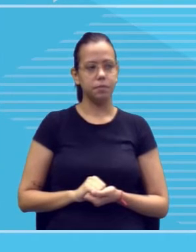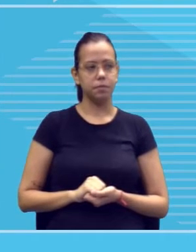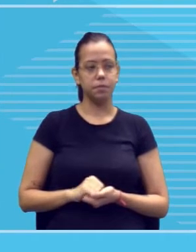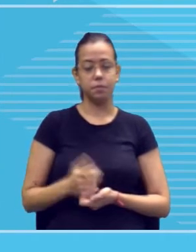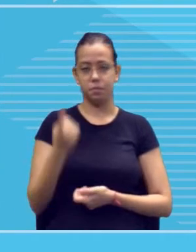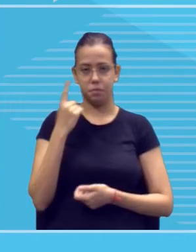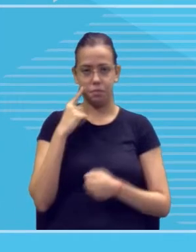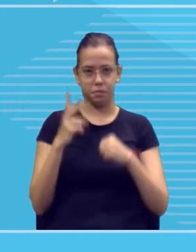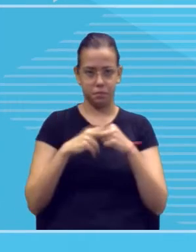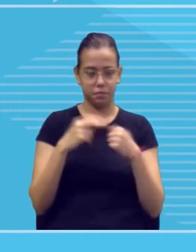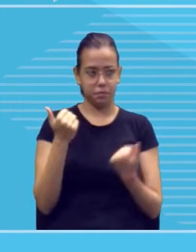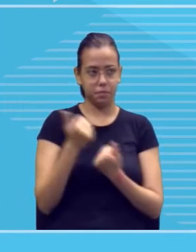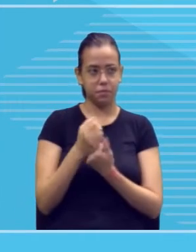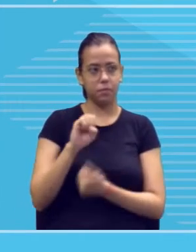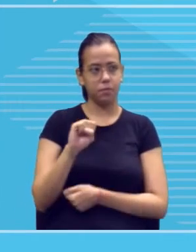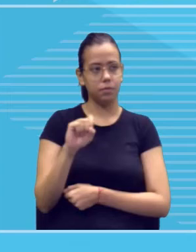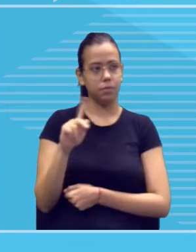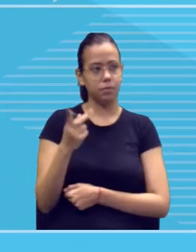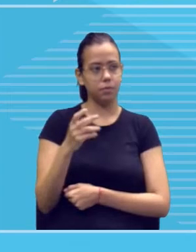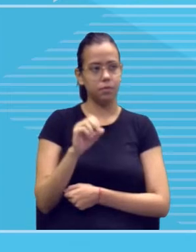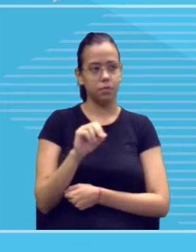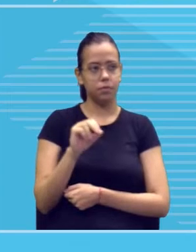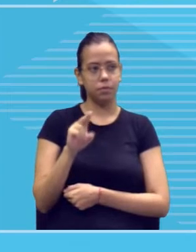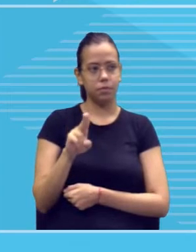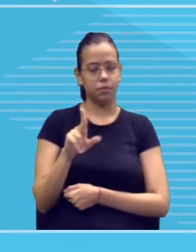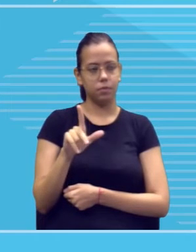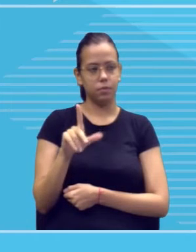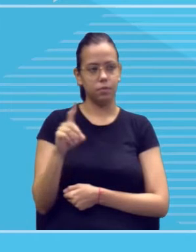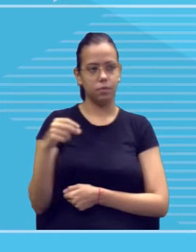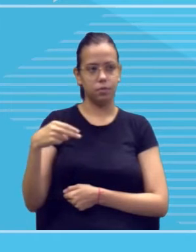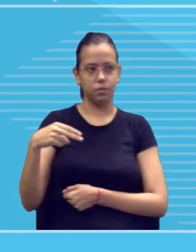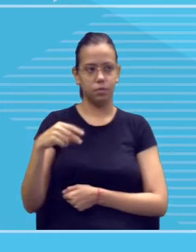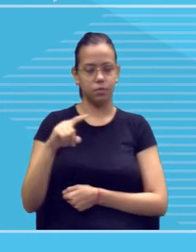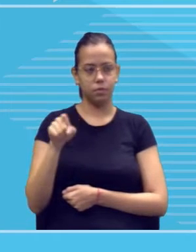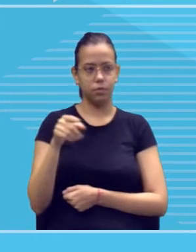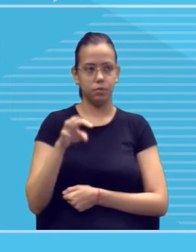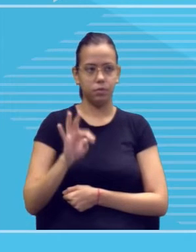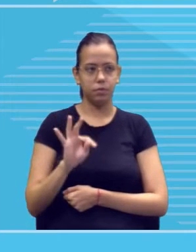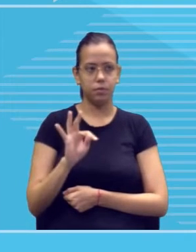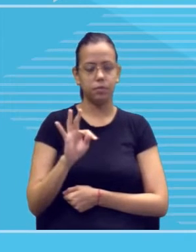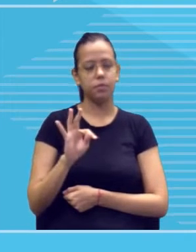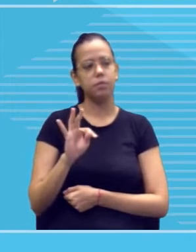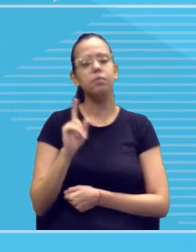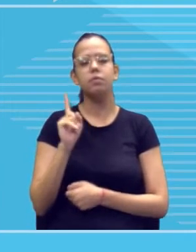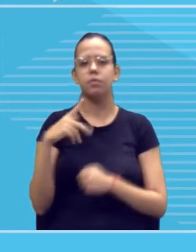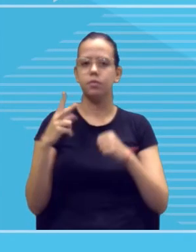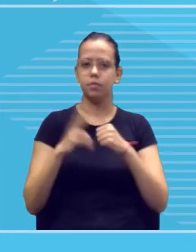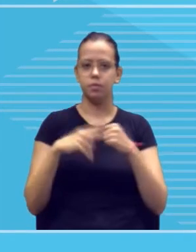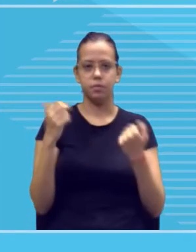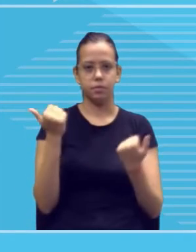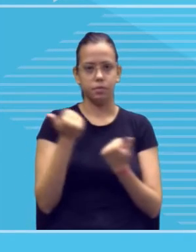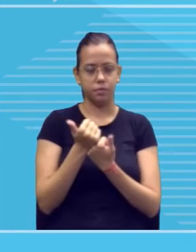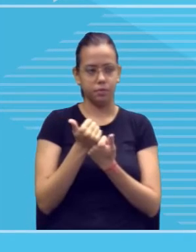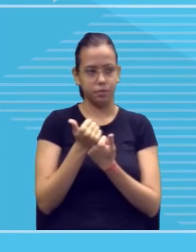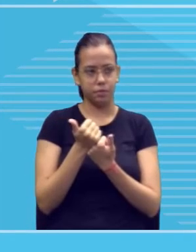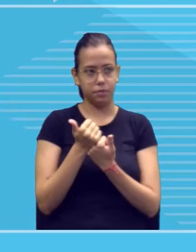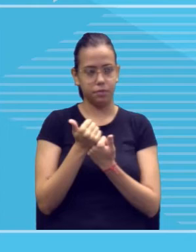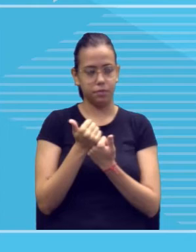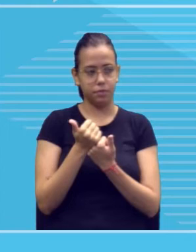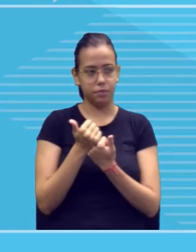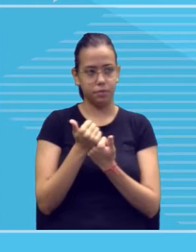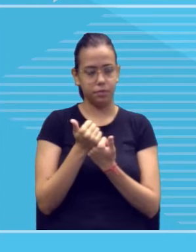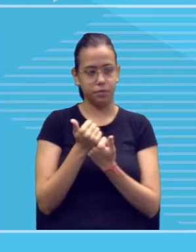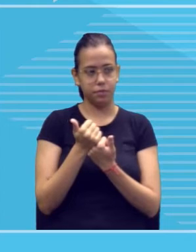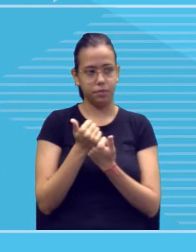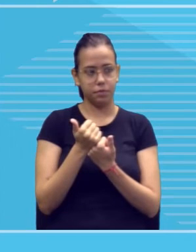Olha nosso moral eu já estou marcando aqui ó é o nosso modal